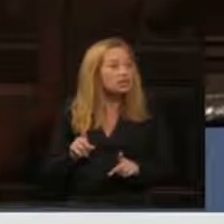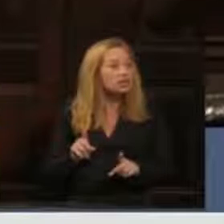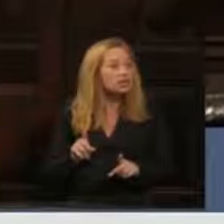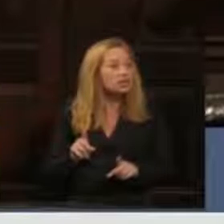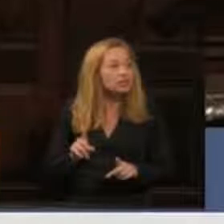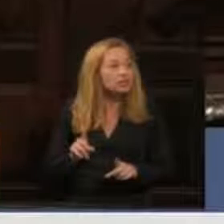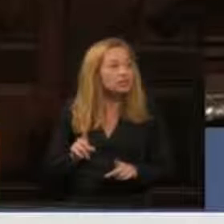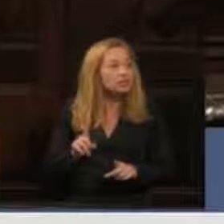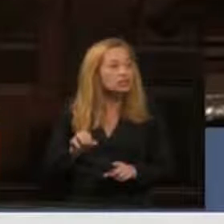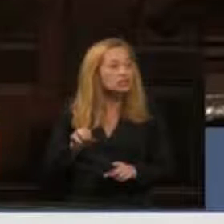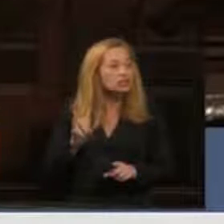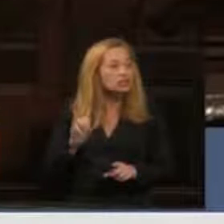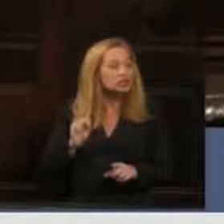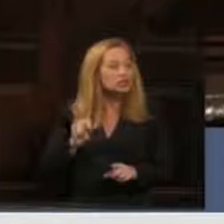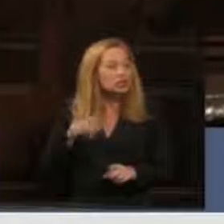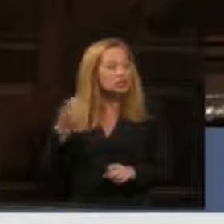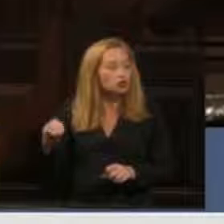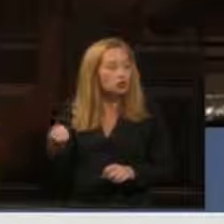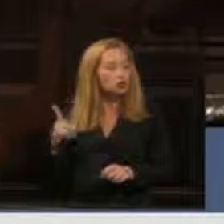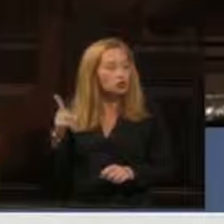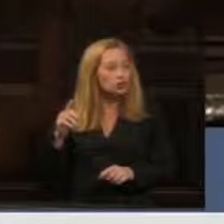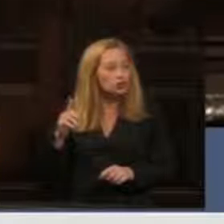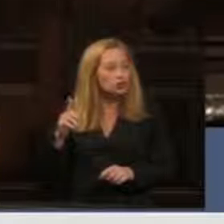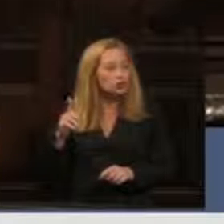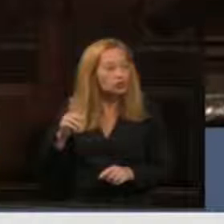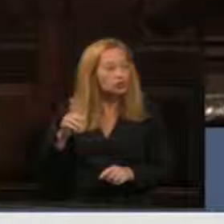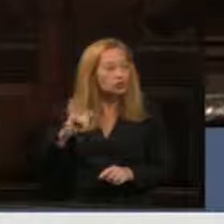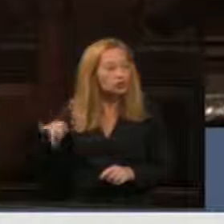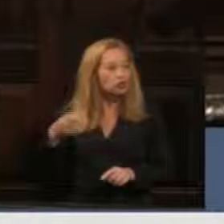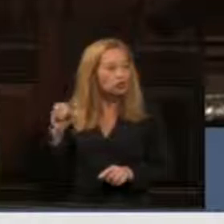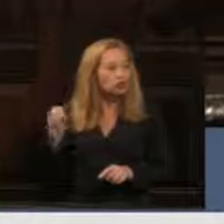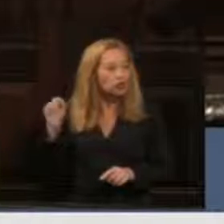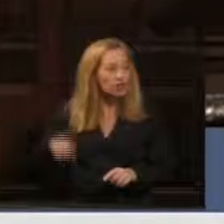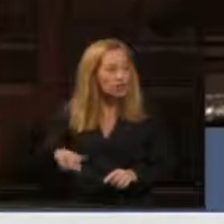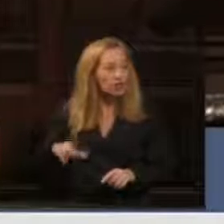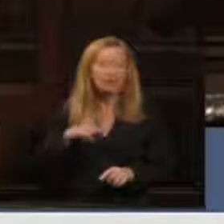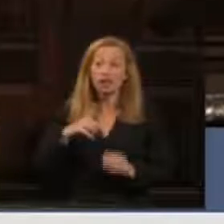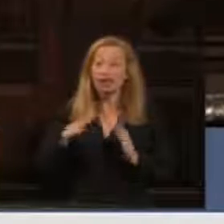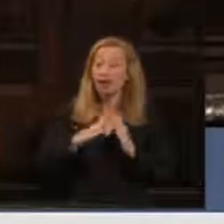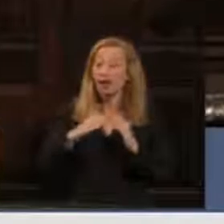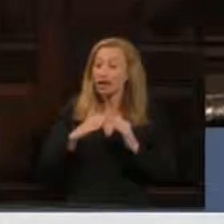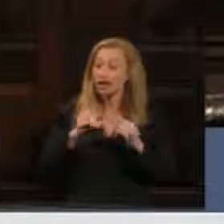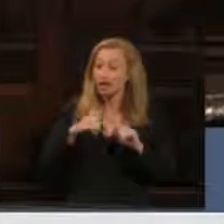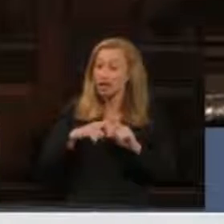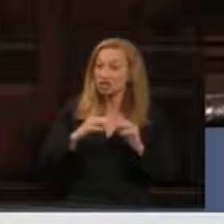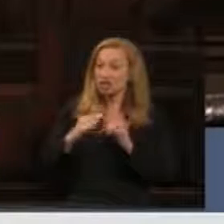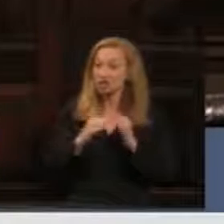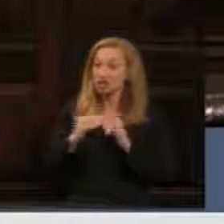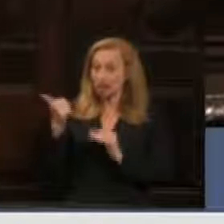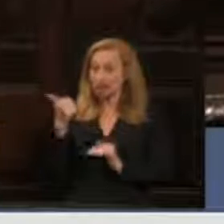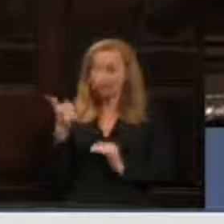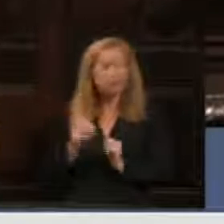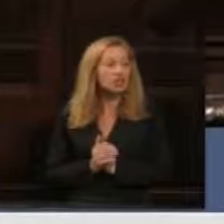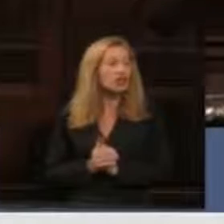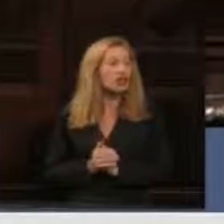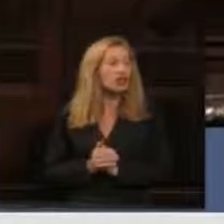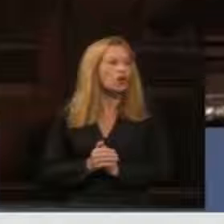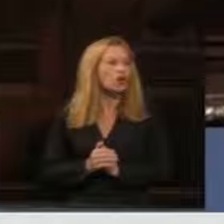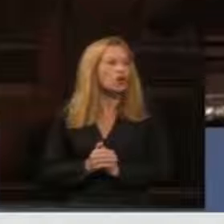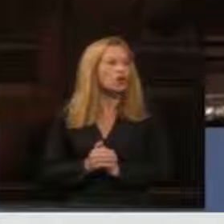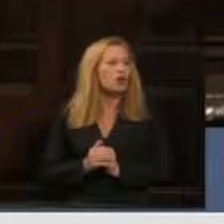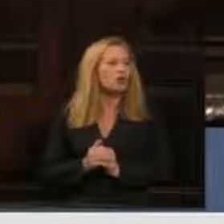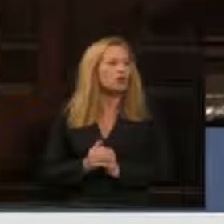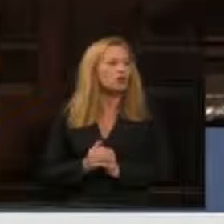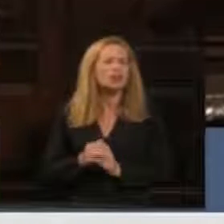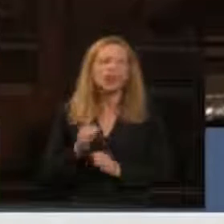aqui colada à Assembleia Legislativa. E possivelmente muitos funcionários no dia de ontem estiveram